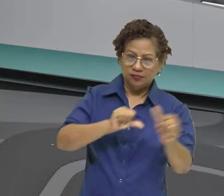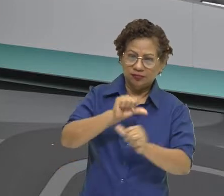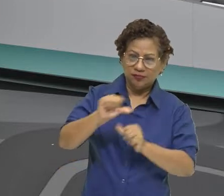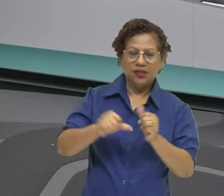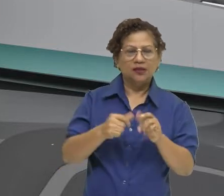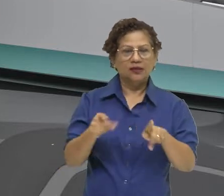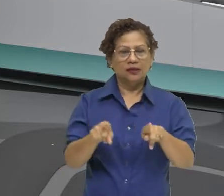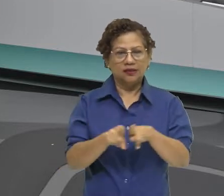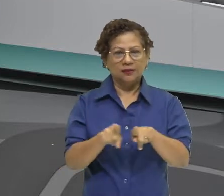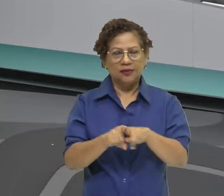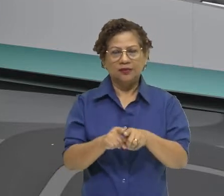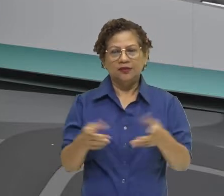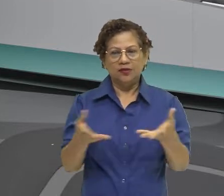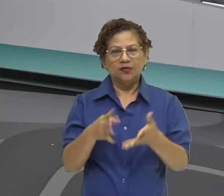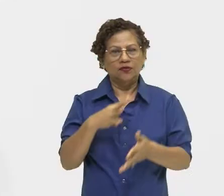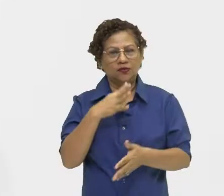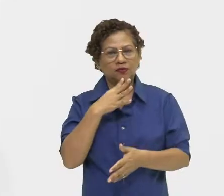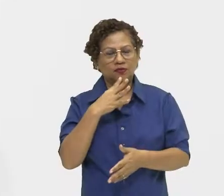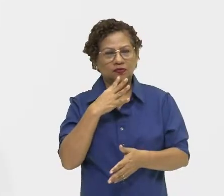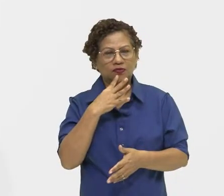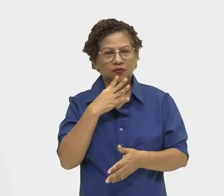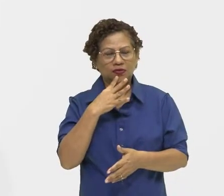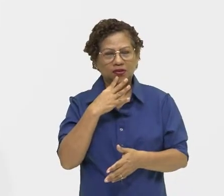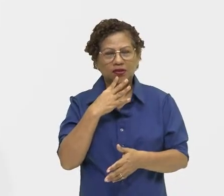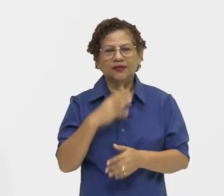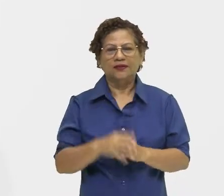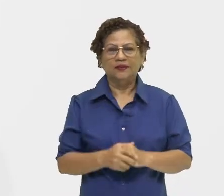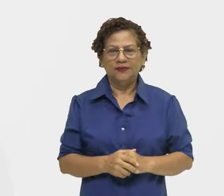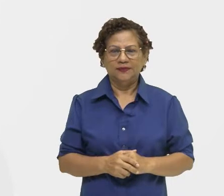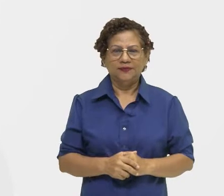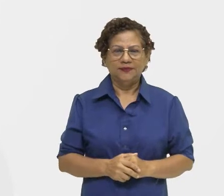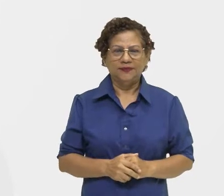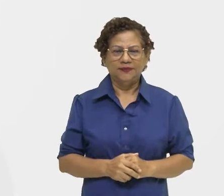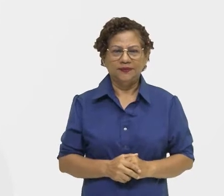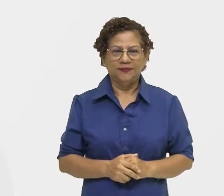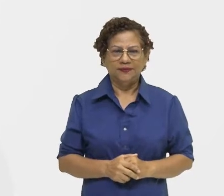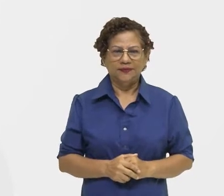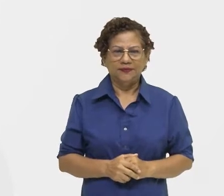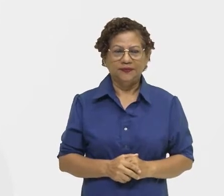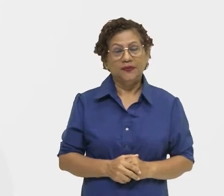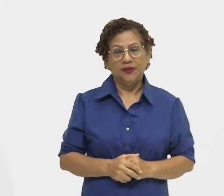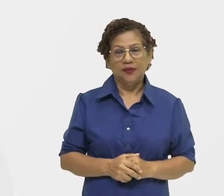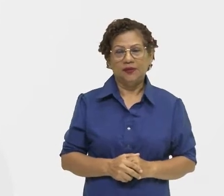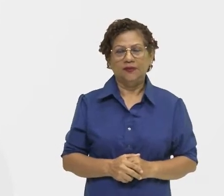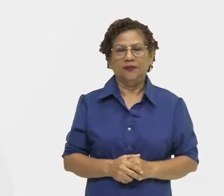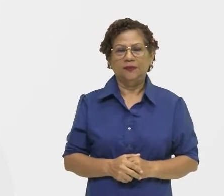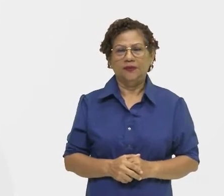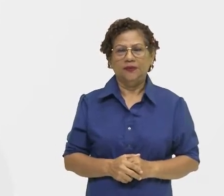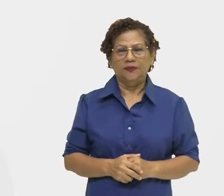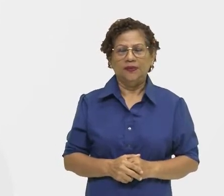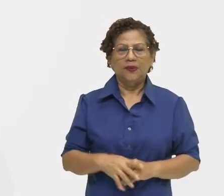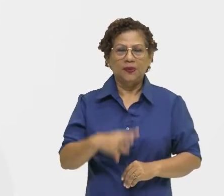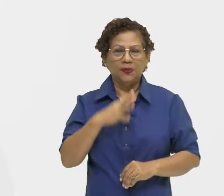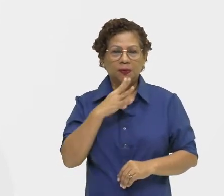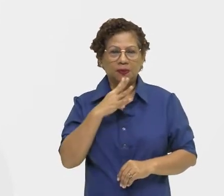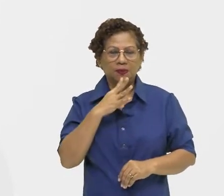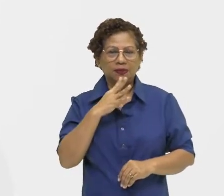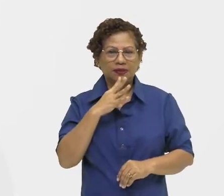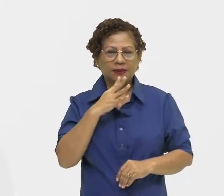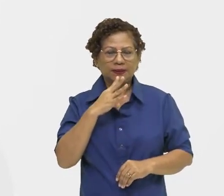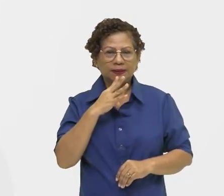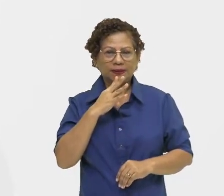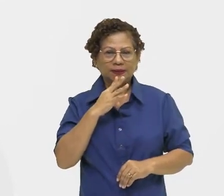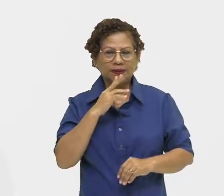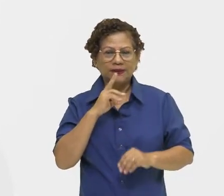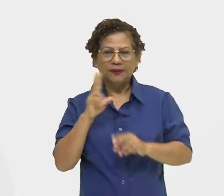nosso objeto de conhecimento dessa aula? Vamos lá, o nosso objeto de conhecimento é a apreciação